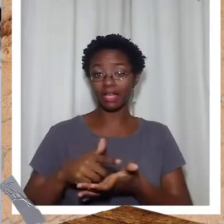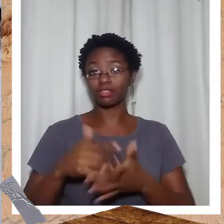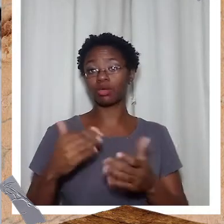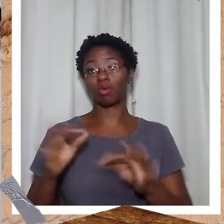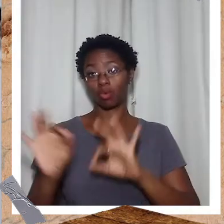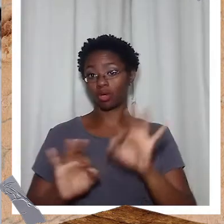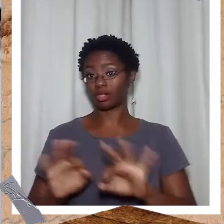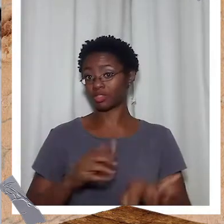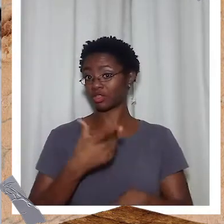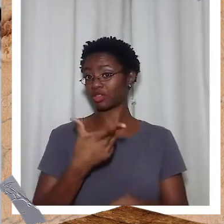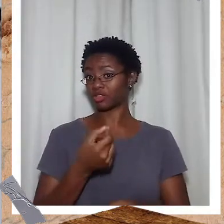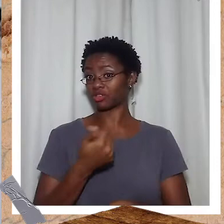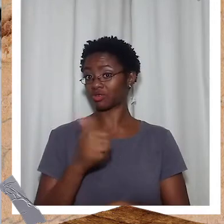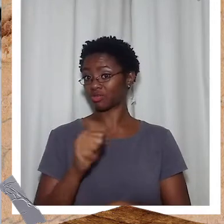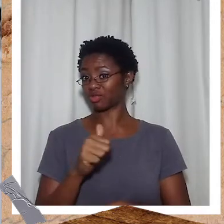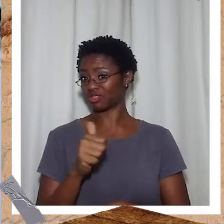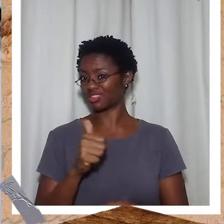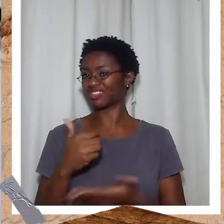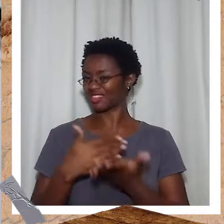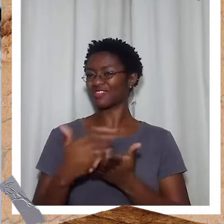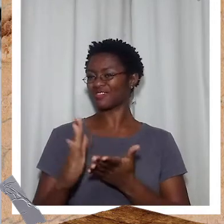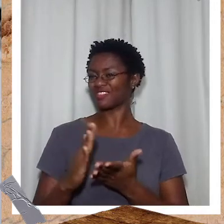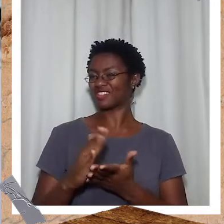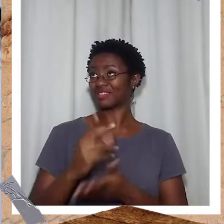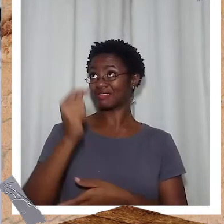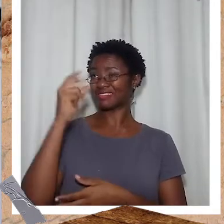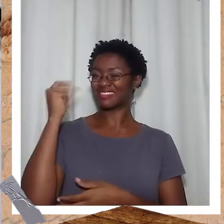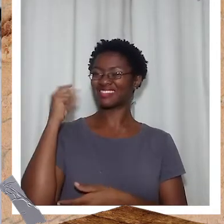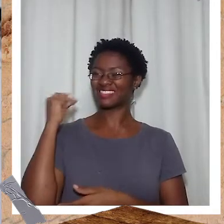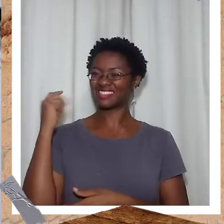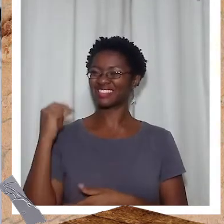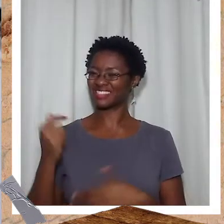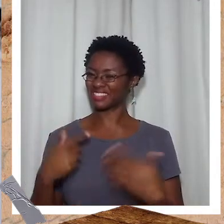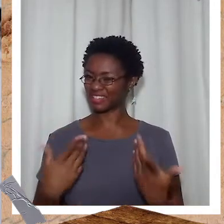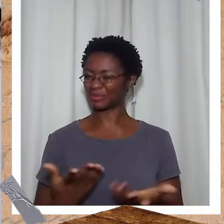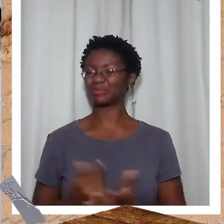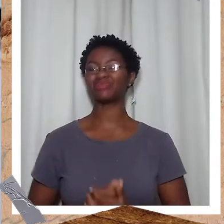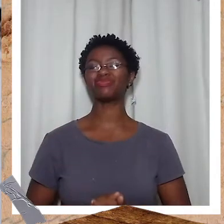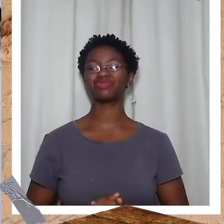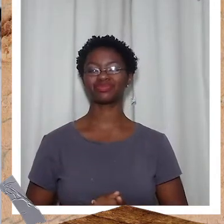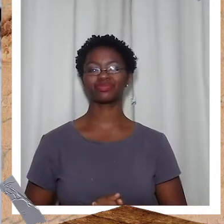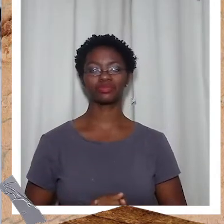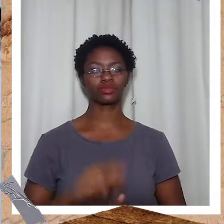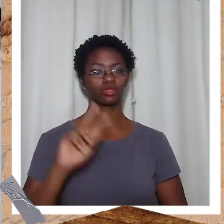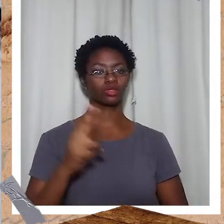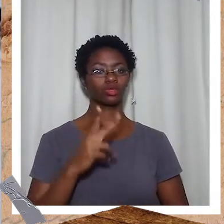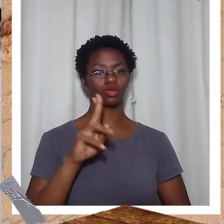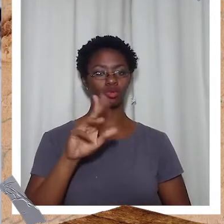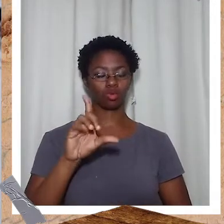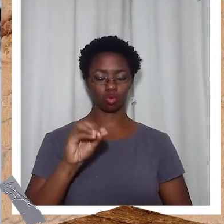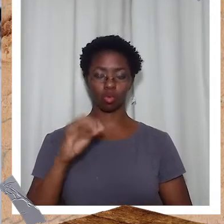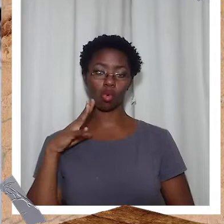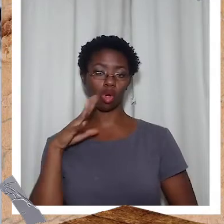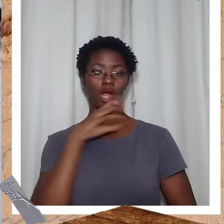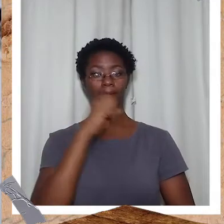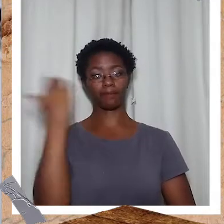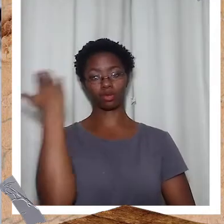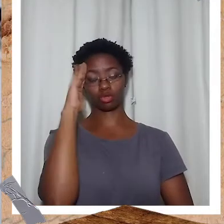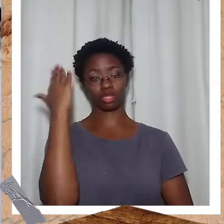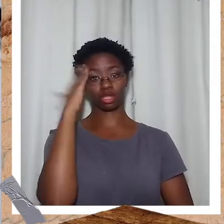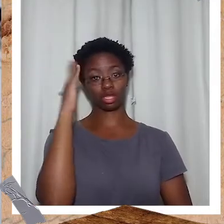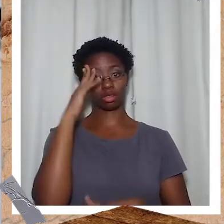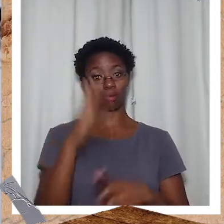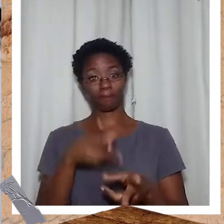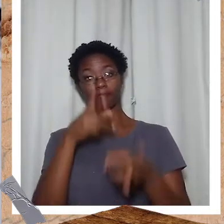Nossa, muito tempo, hein, desse começo da história da batalha. O Hugo, de imediato, entendeu